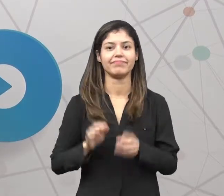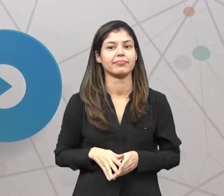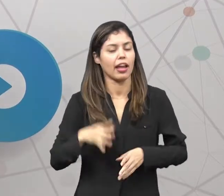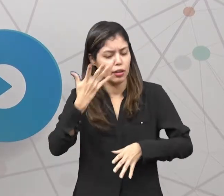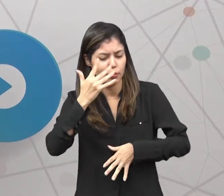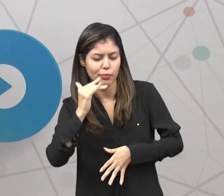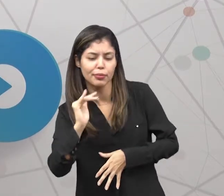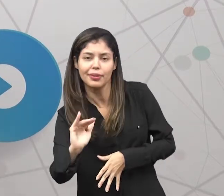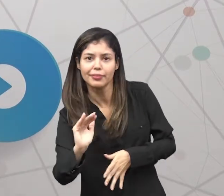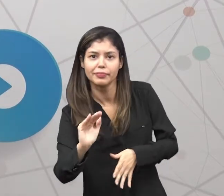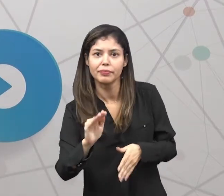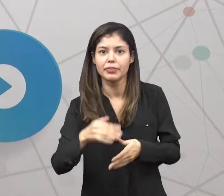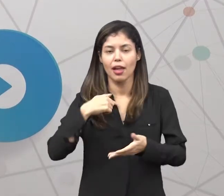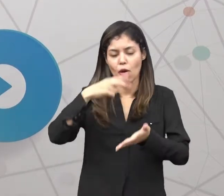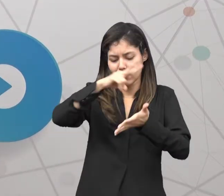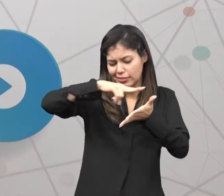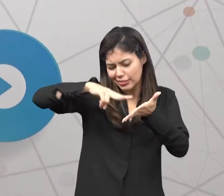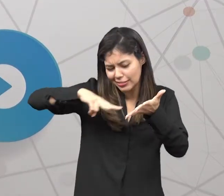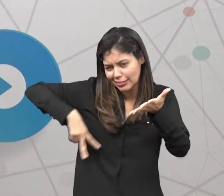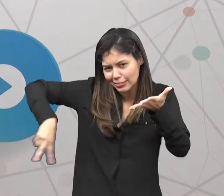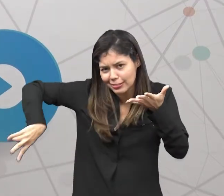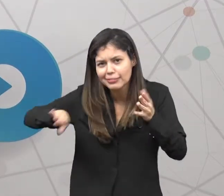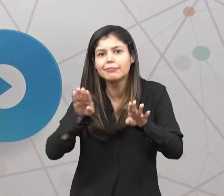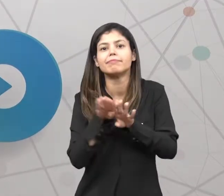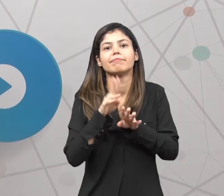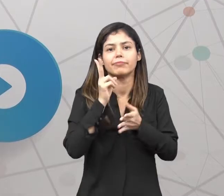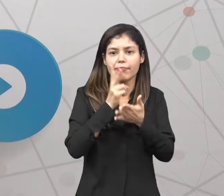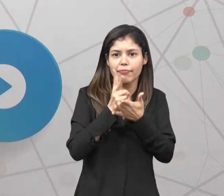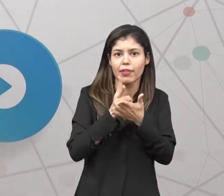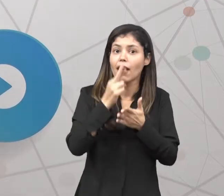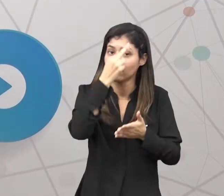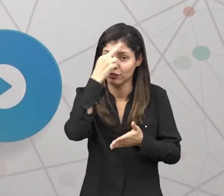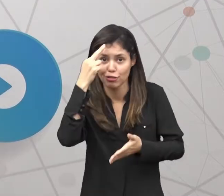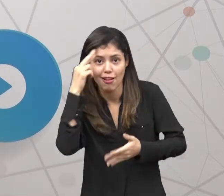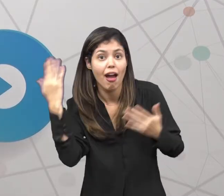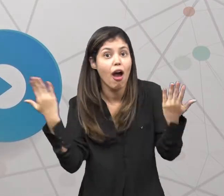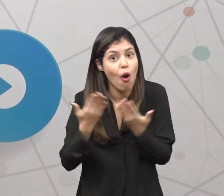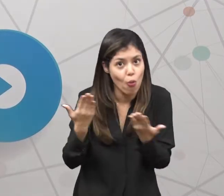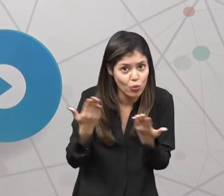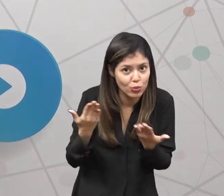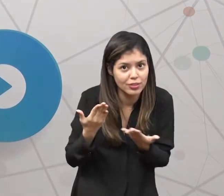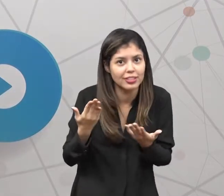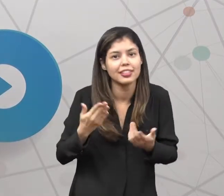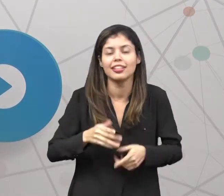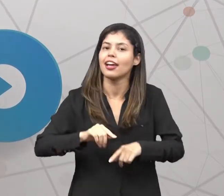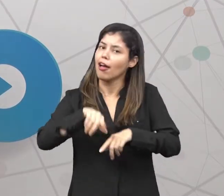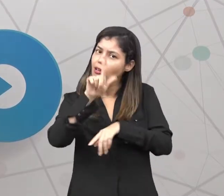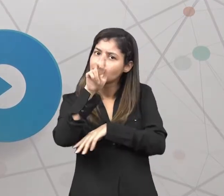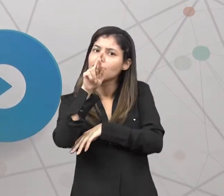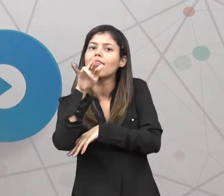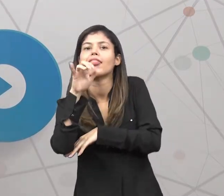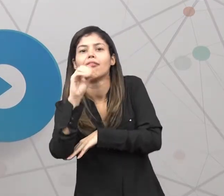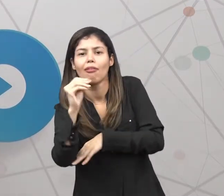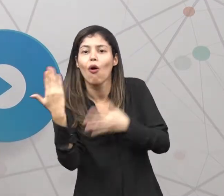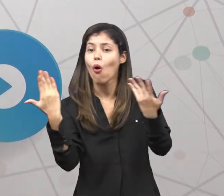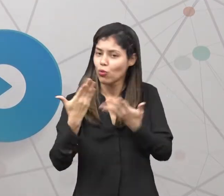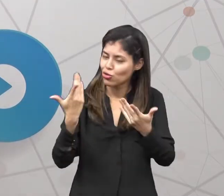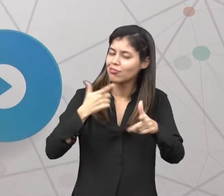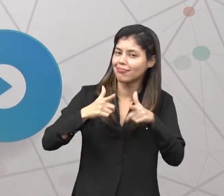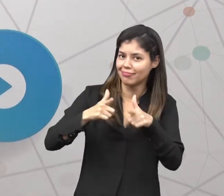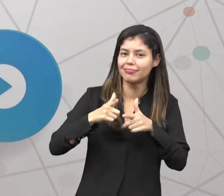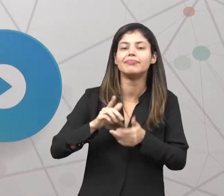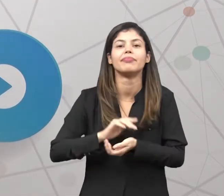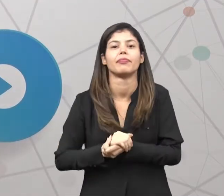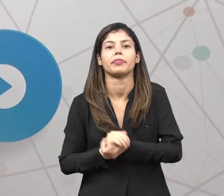Desde criancinha que eu leio bastante esse tipo de história que nós vamos ler hoje, esse tipo de gênero que nós vamos trabalhar